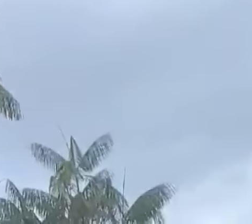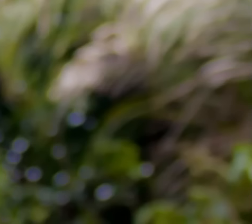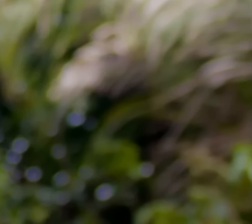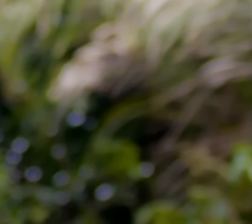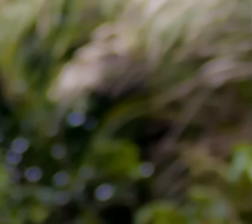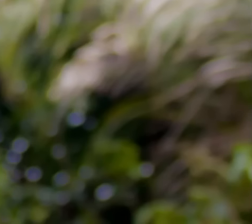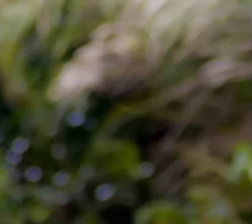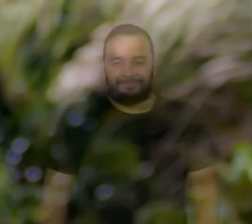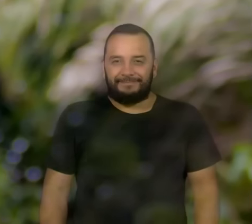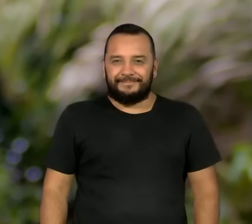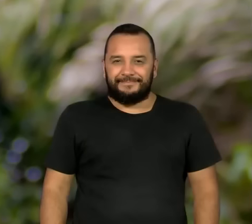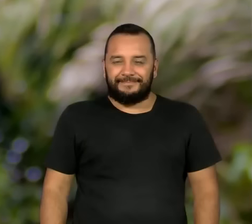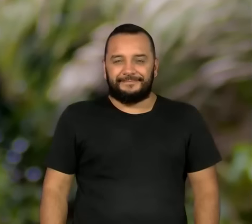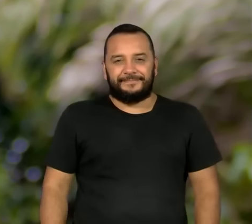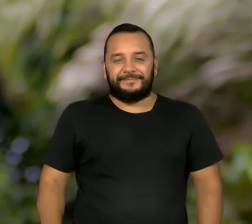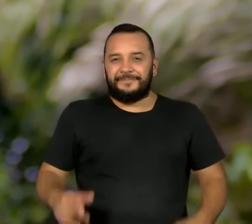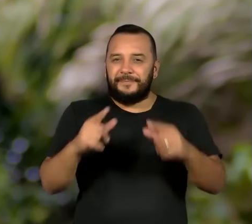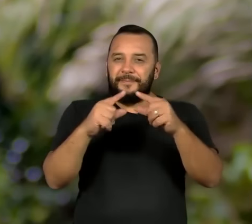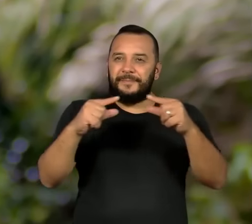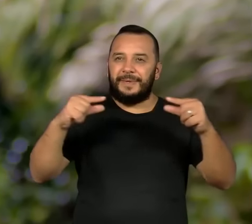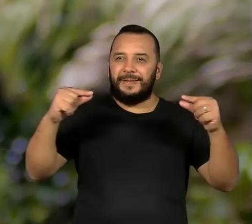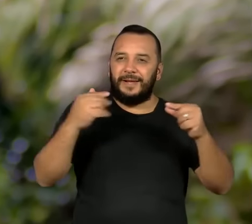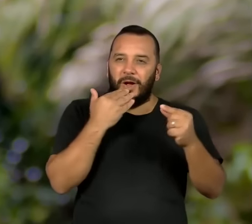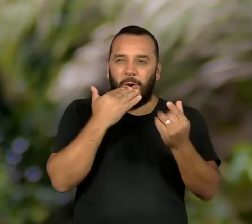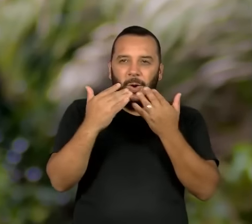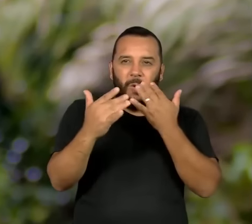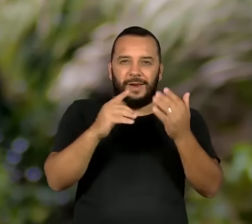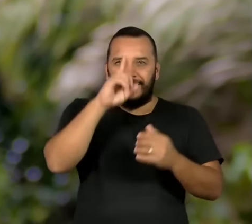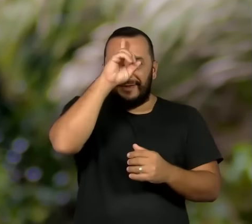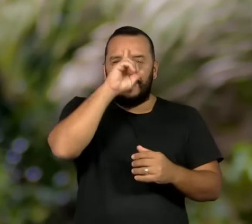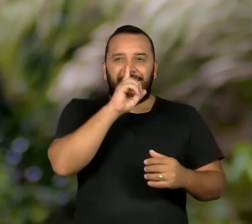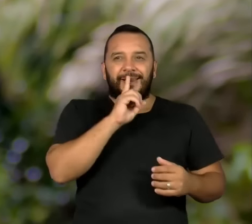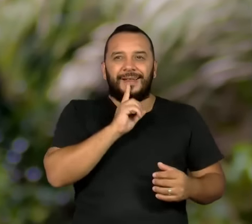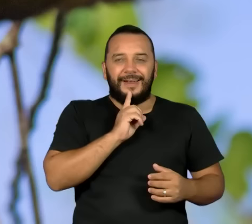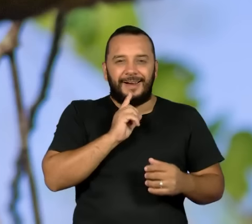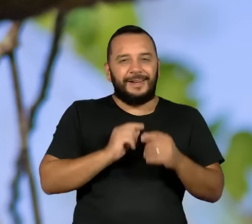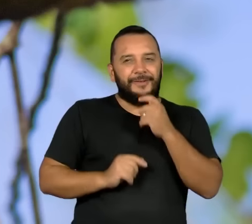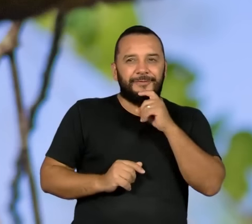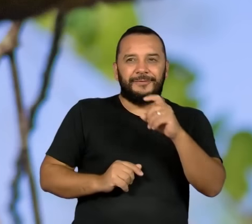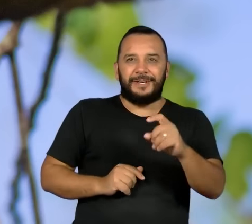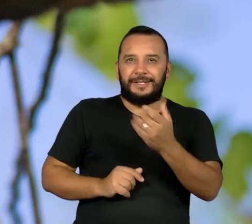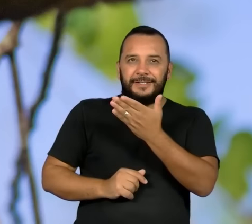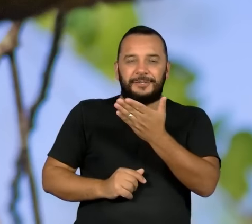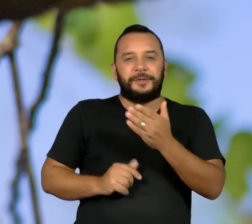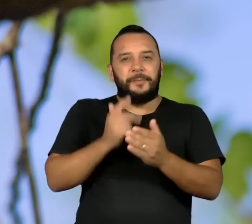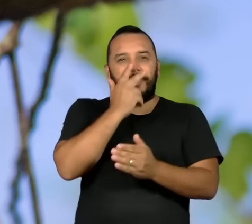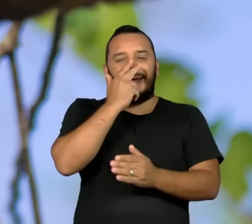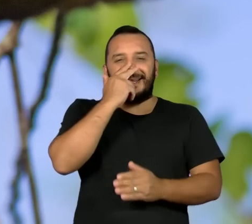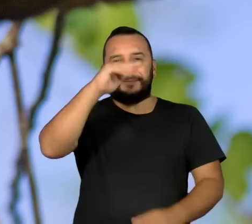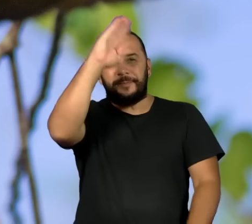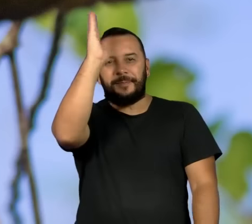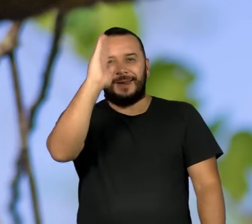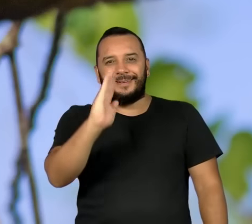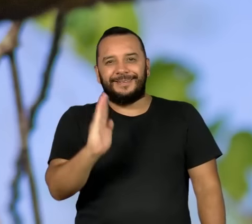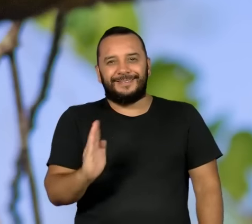A plumagem de cores vibrantes, amarela com pontas verdes, lembra a bandeira do Brasil.